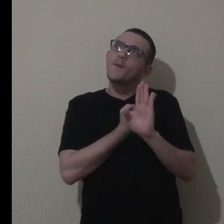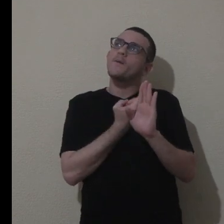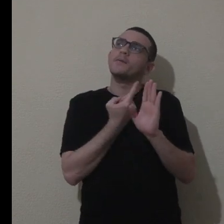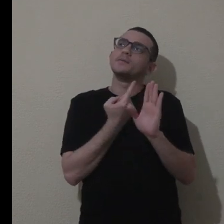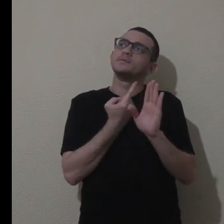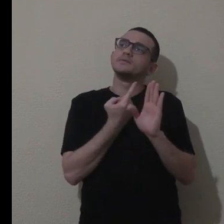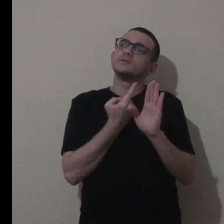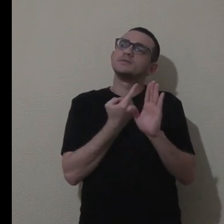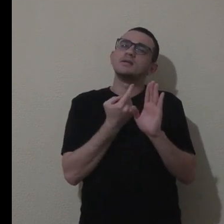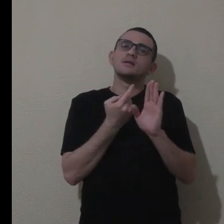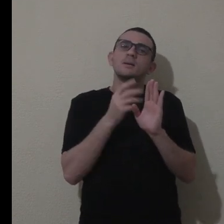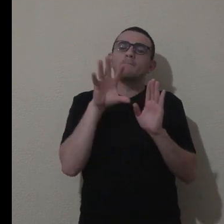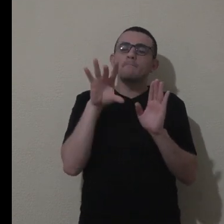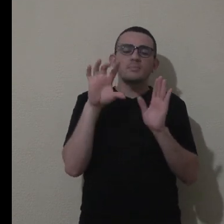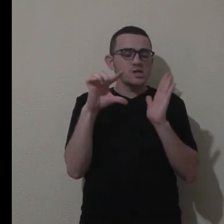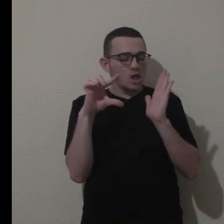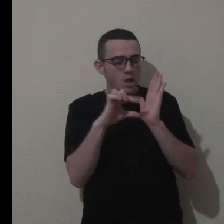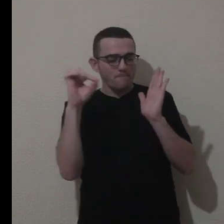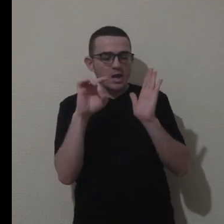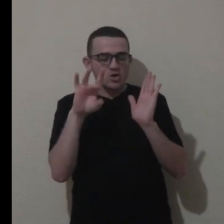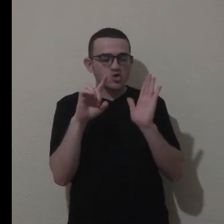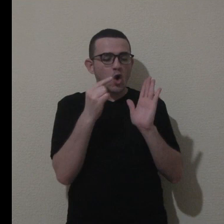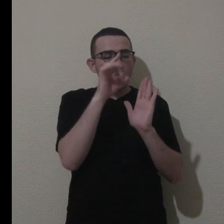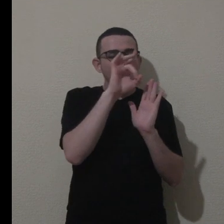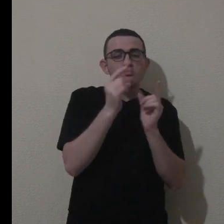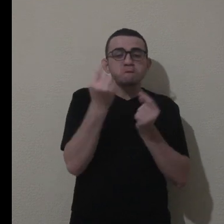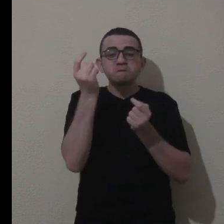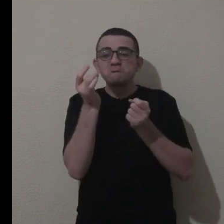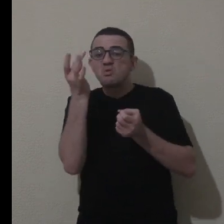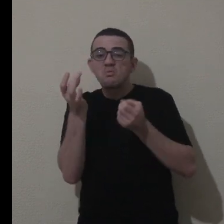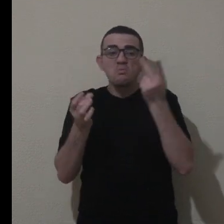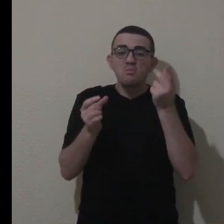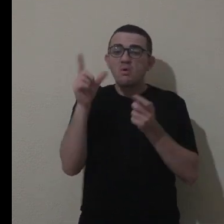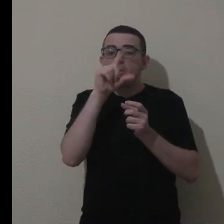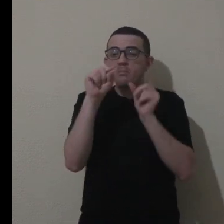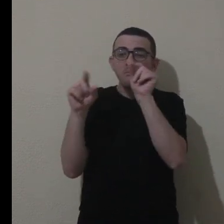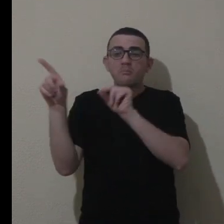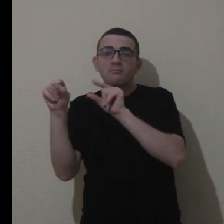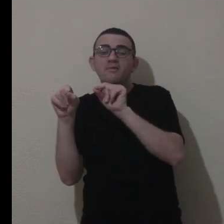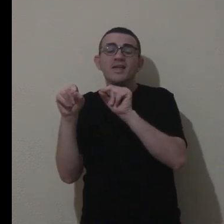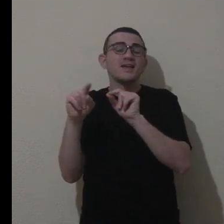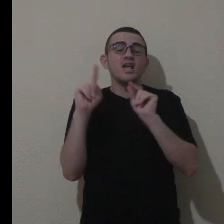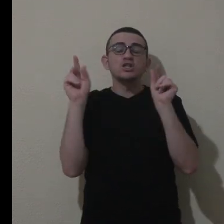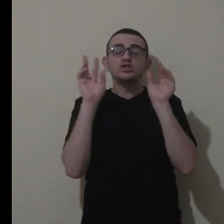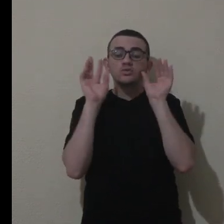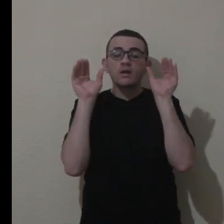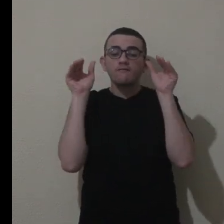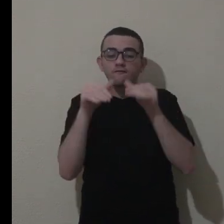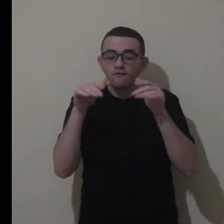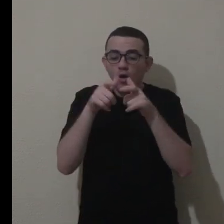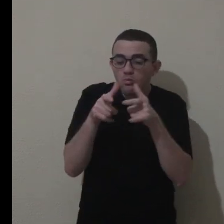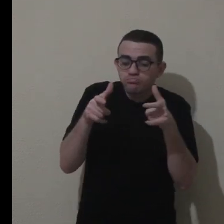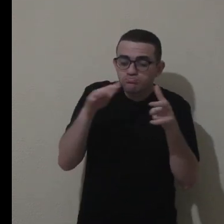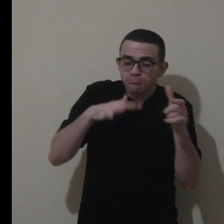a gente pega somente um ou outro aspecto e a gente não dá uma